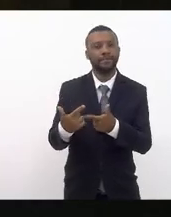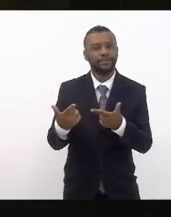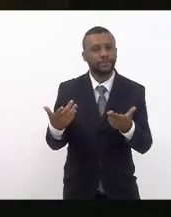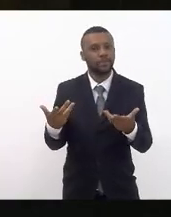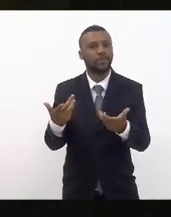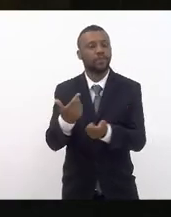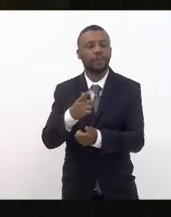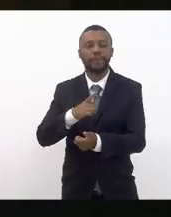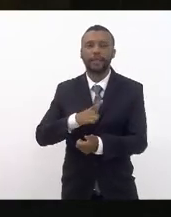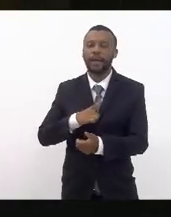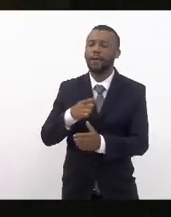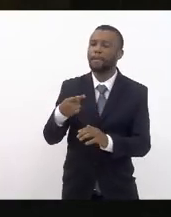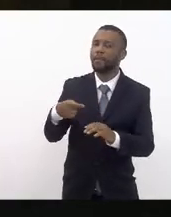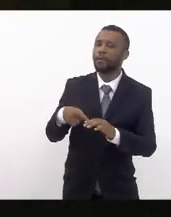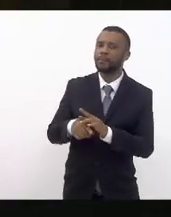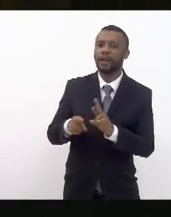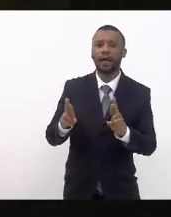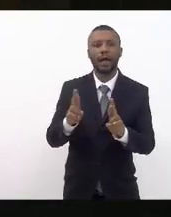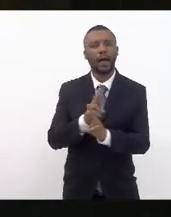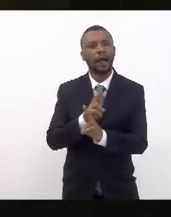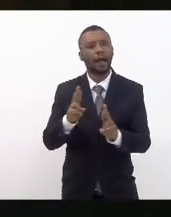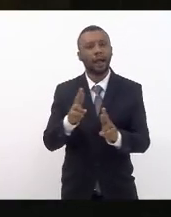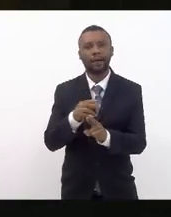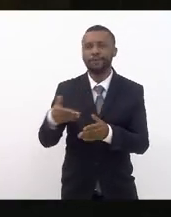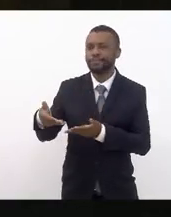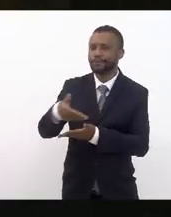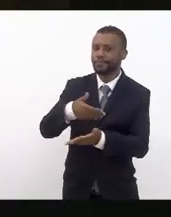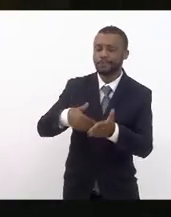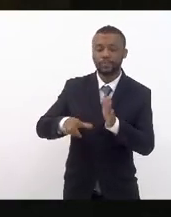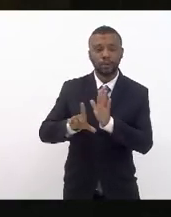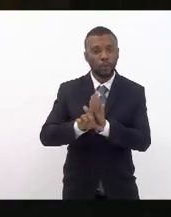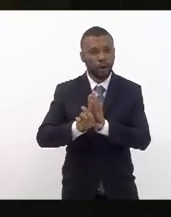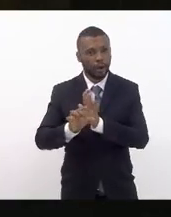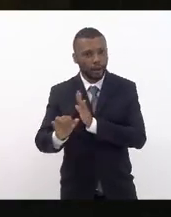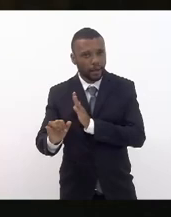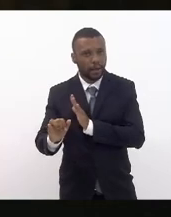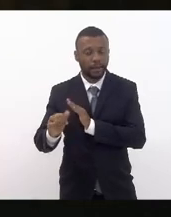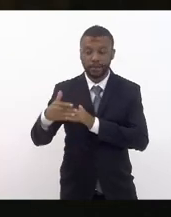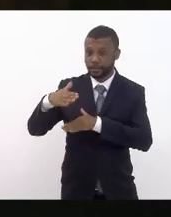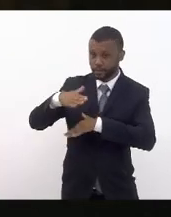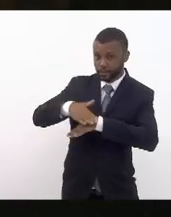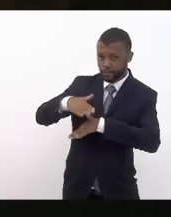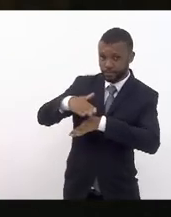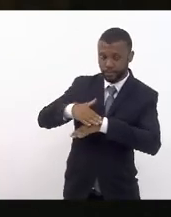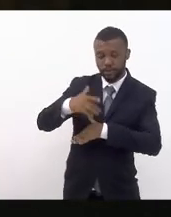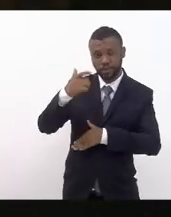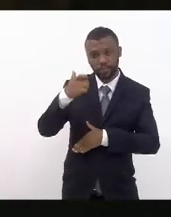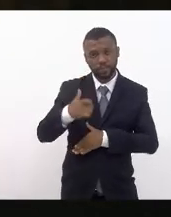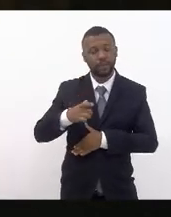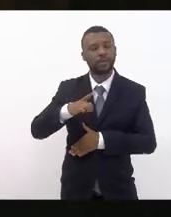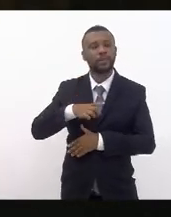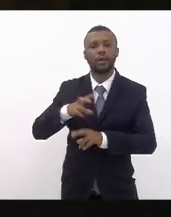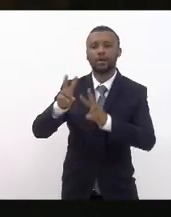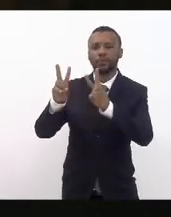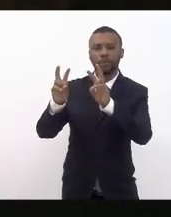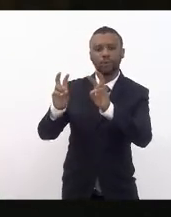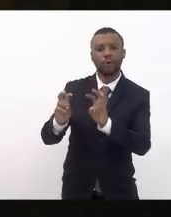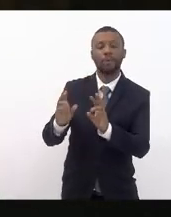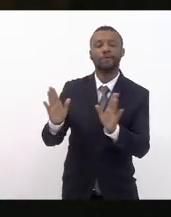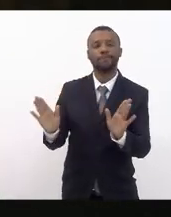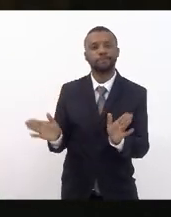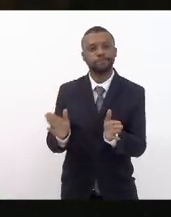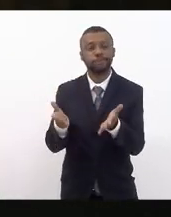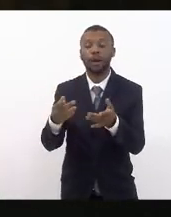tem profunda relação com a lei de minha autoria, que trata de incentivo à política